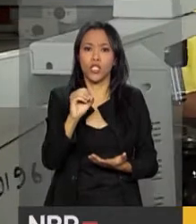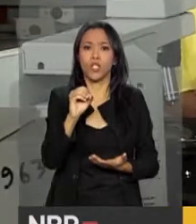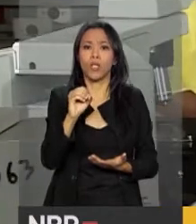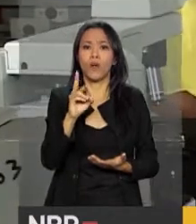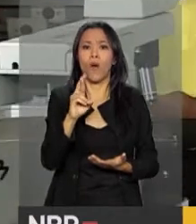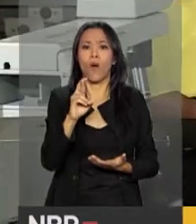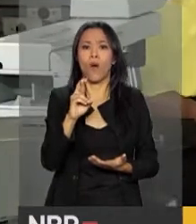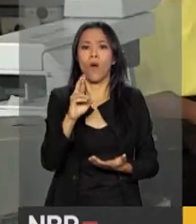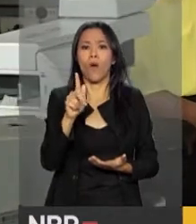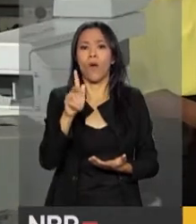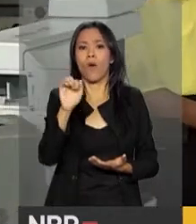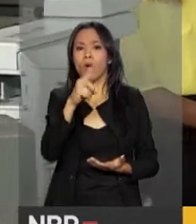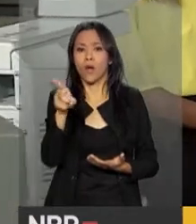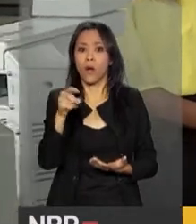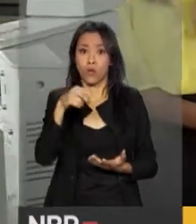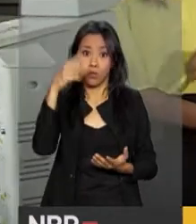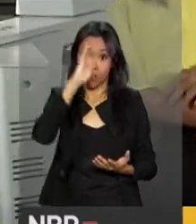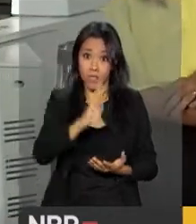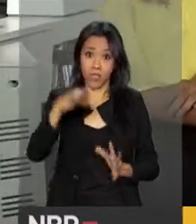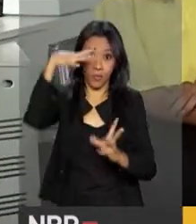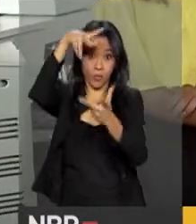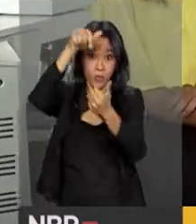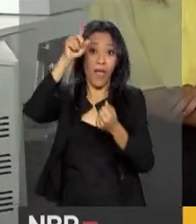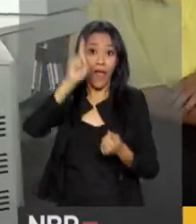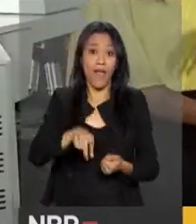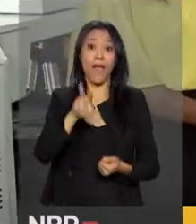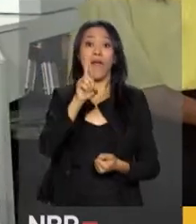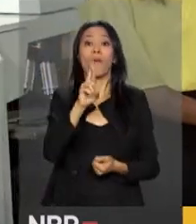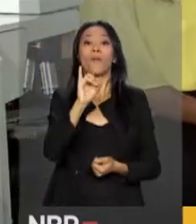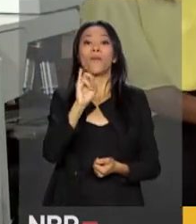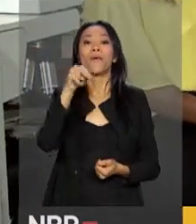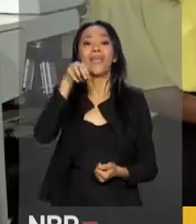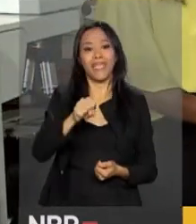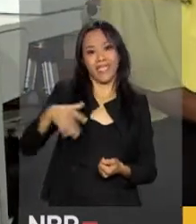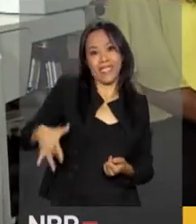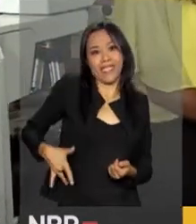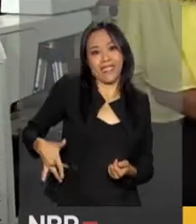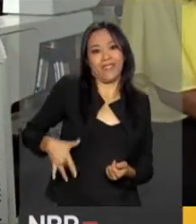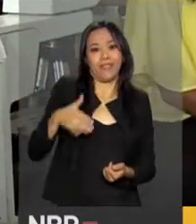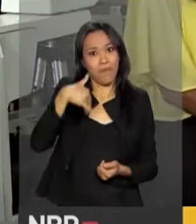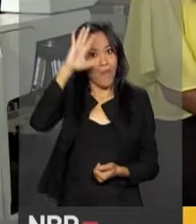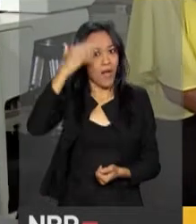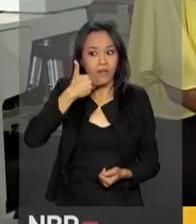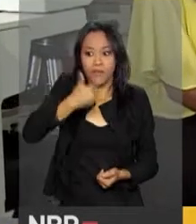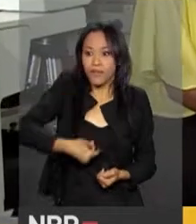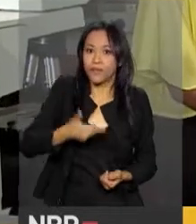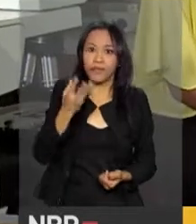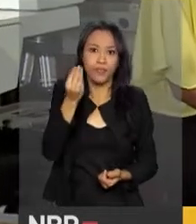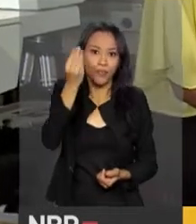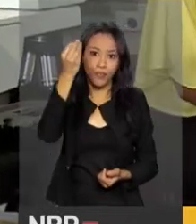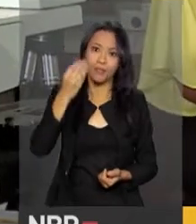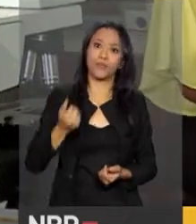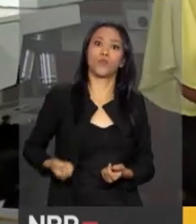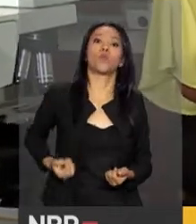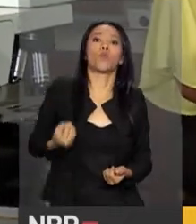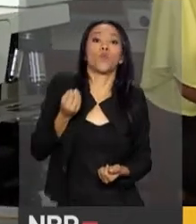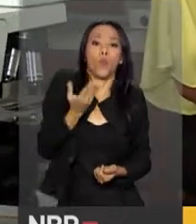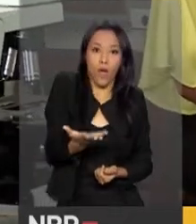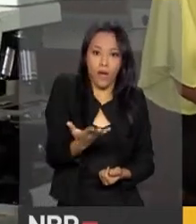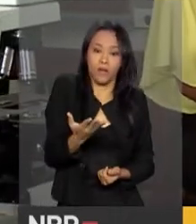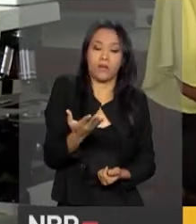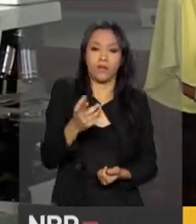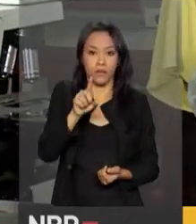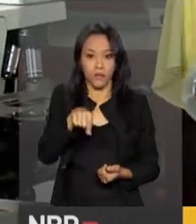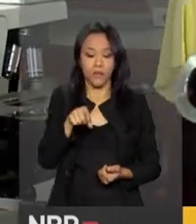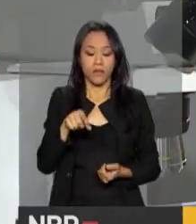no brasil e no mundo inteiro rio também são o rim é o órgão mais lado também